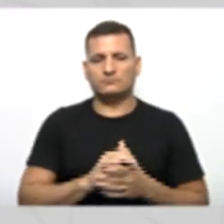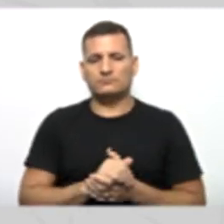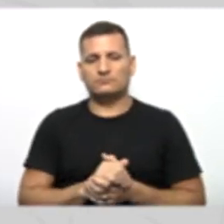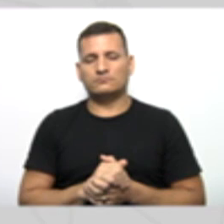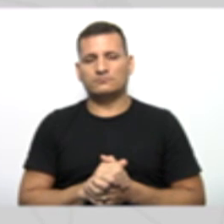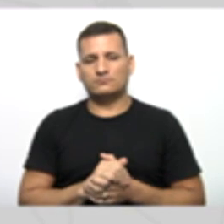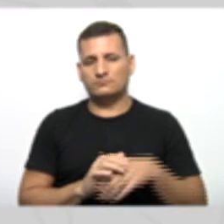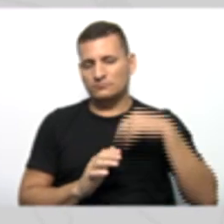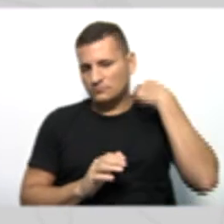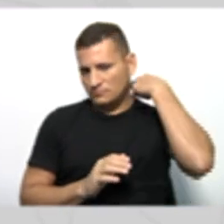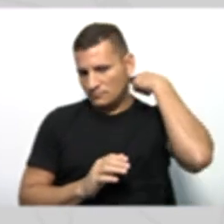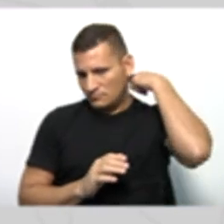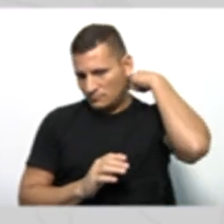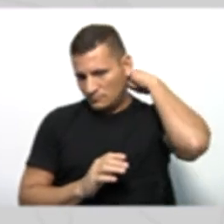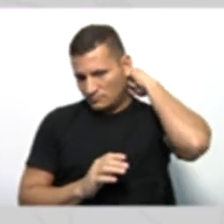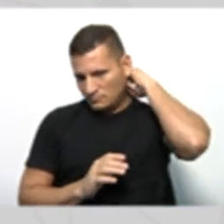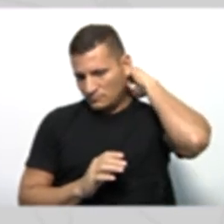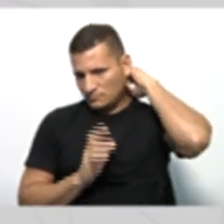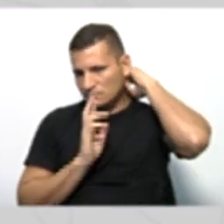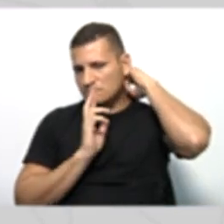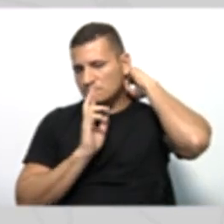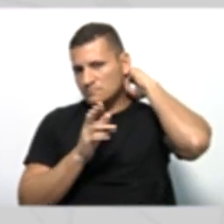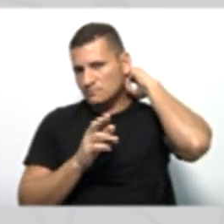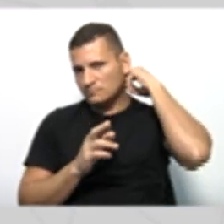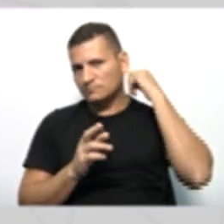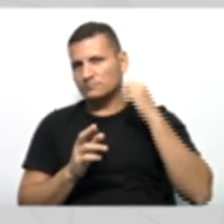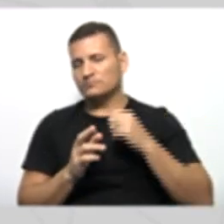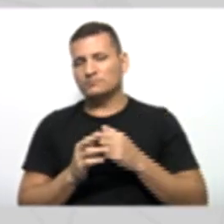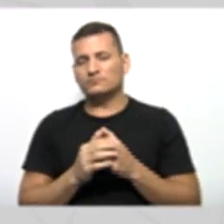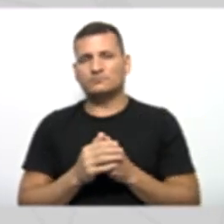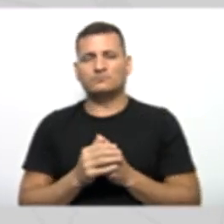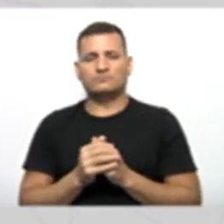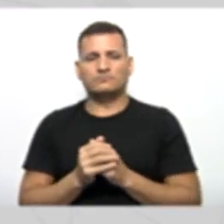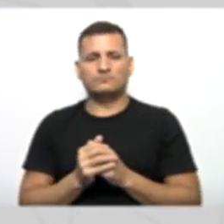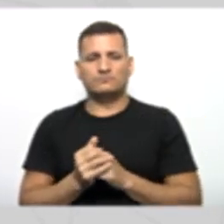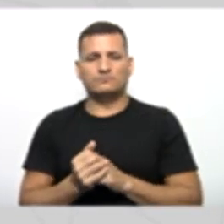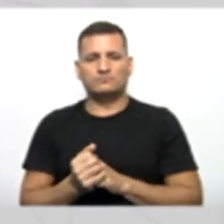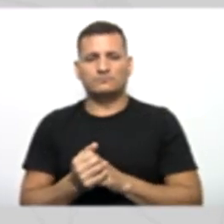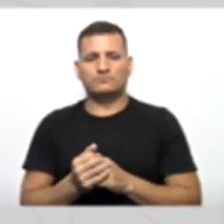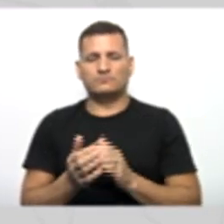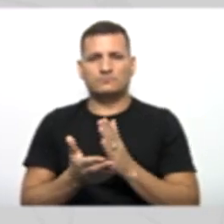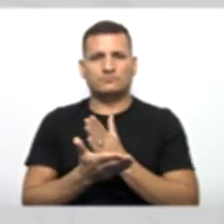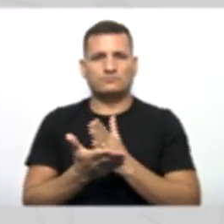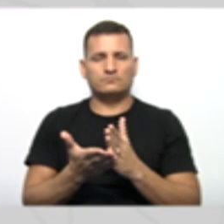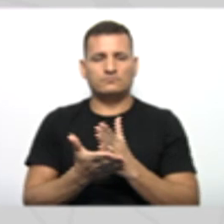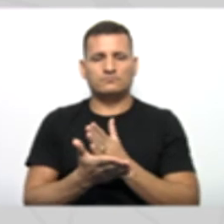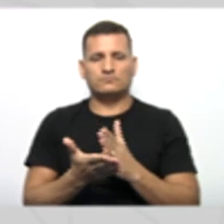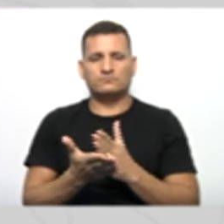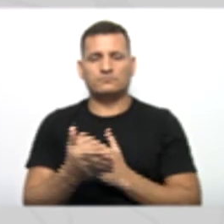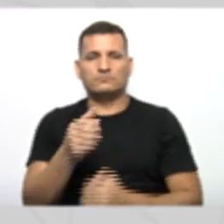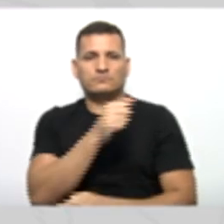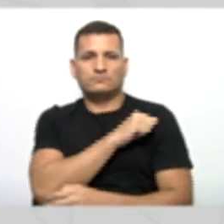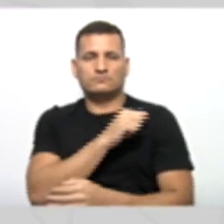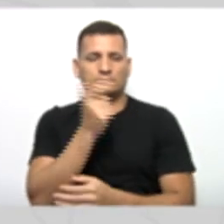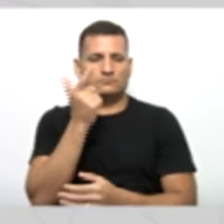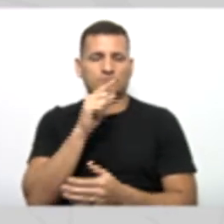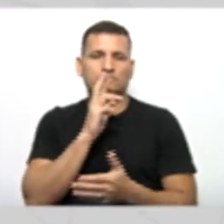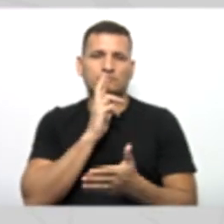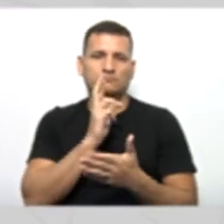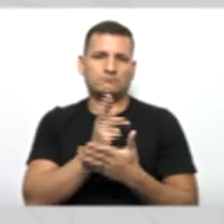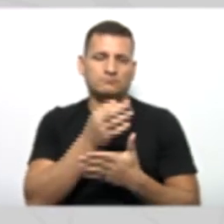Essa aí é a resposta. Como eu falei para vocês, tem aluno aí que conseguiu responder com as suas